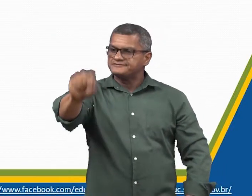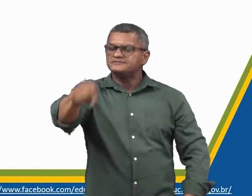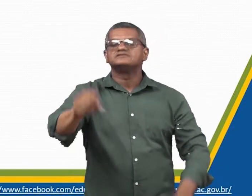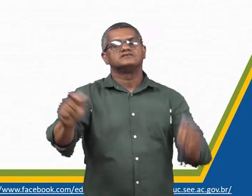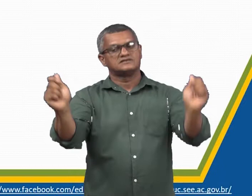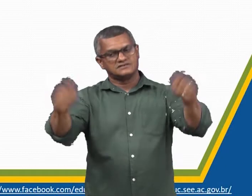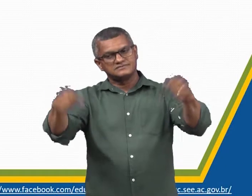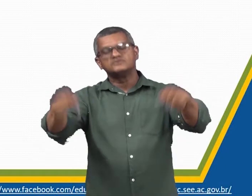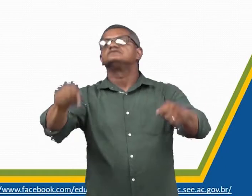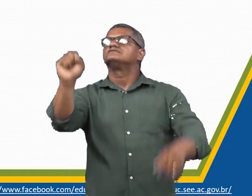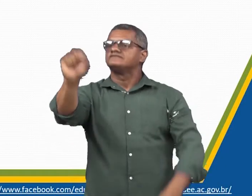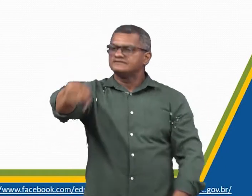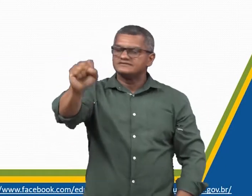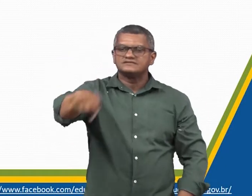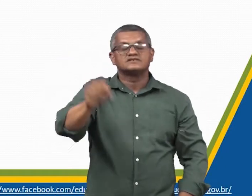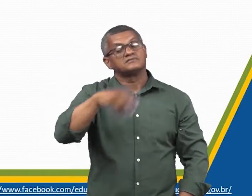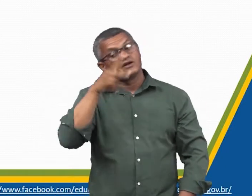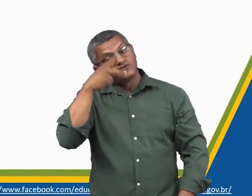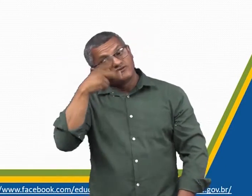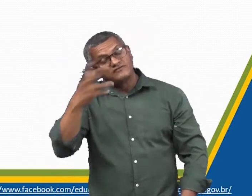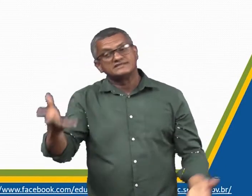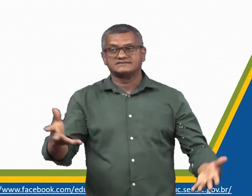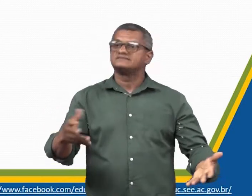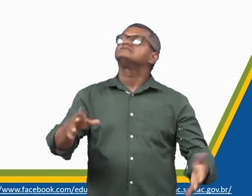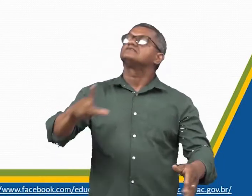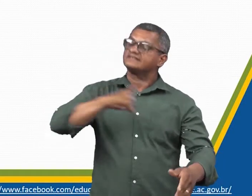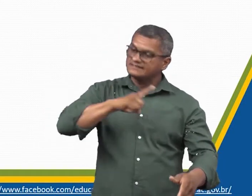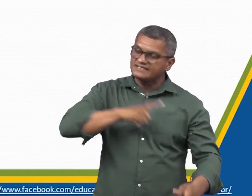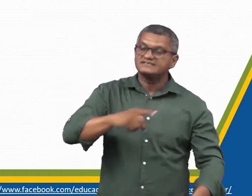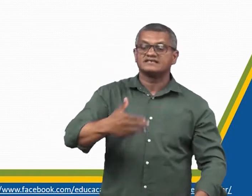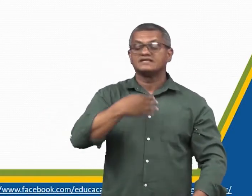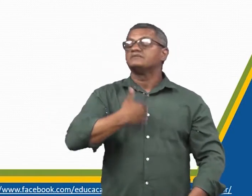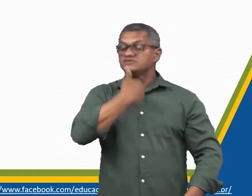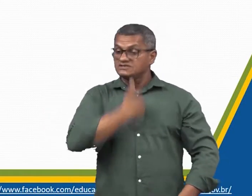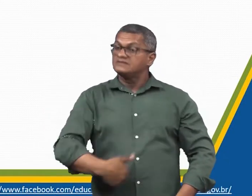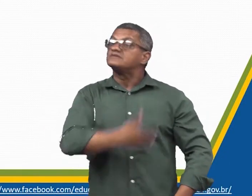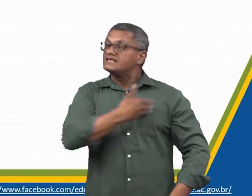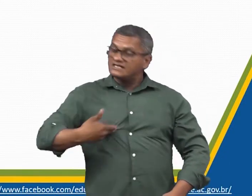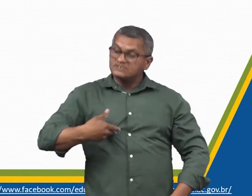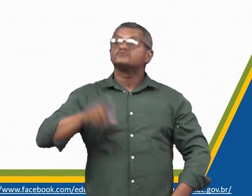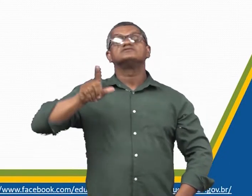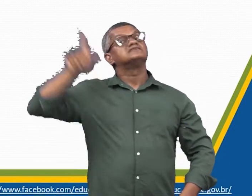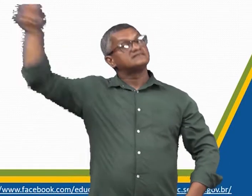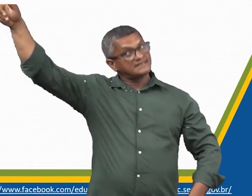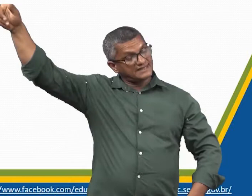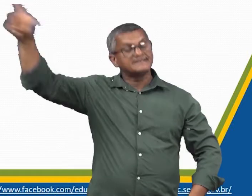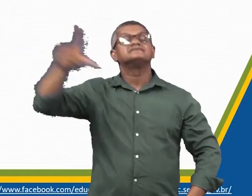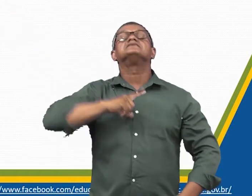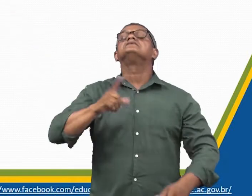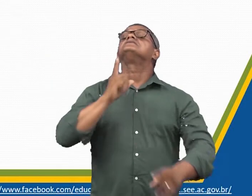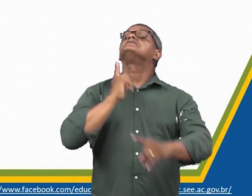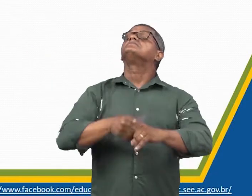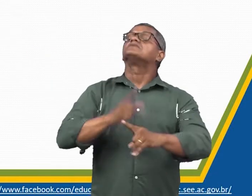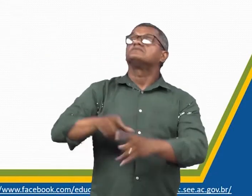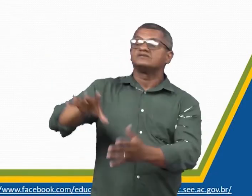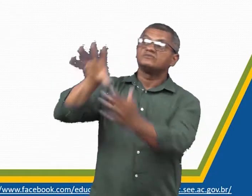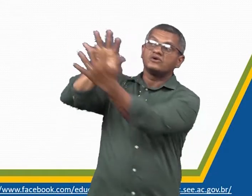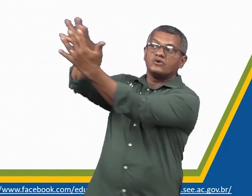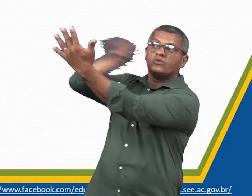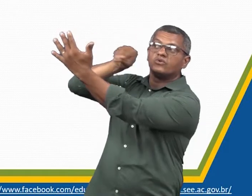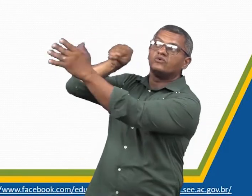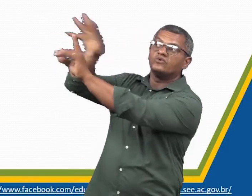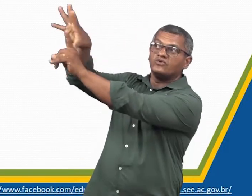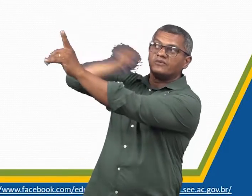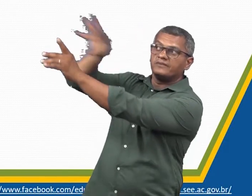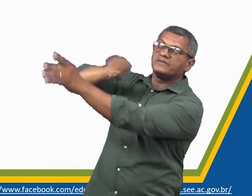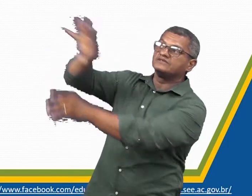é possível. Exemplo disso, como eu tinha falado anteriormente, é o que existe lá nos cantões da Suíça. E se existe nos cantões da Suíça, por